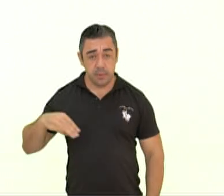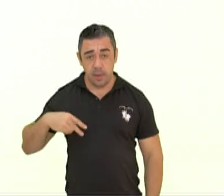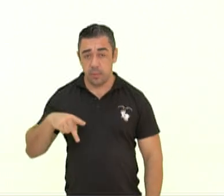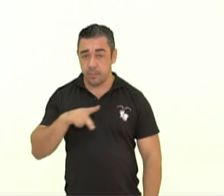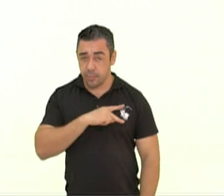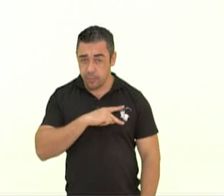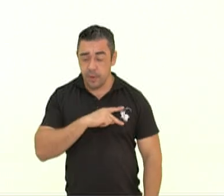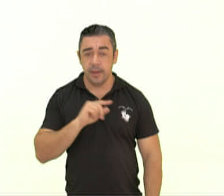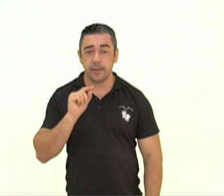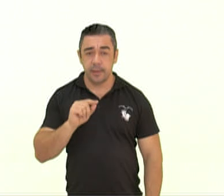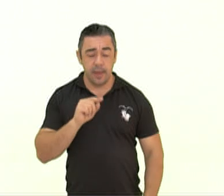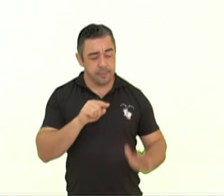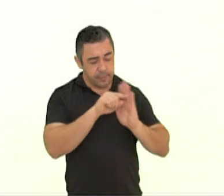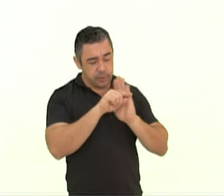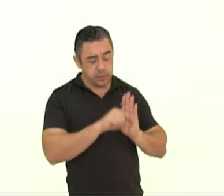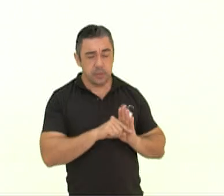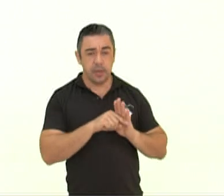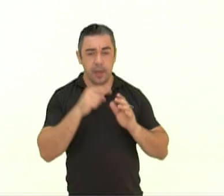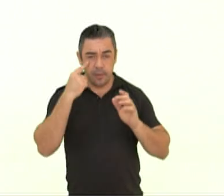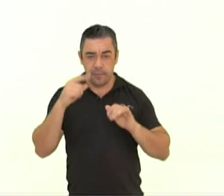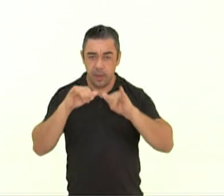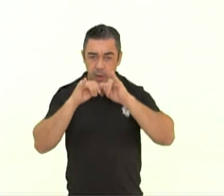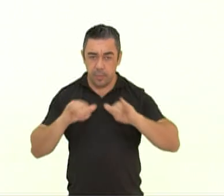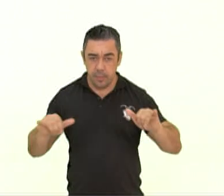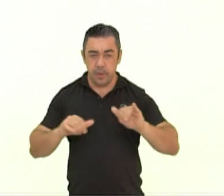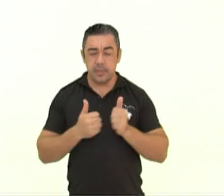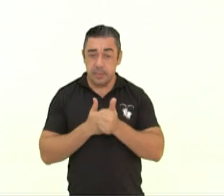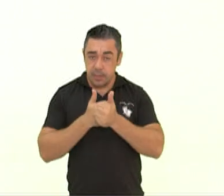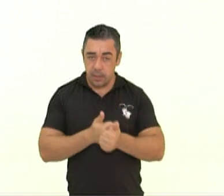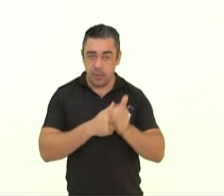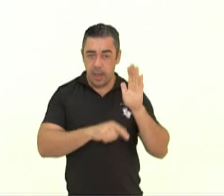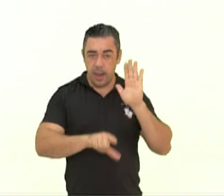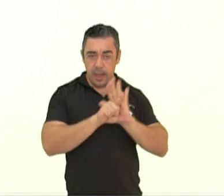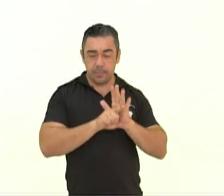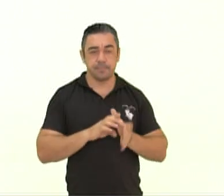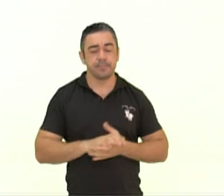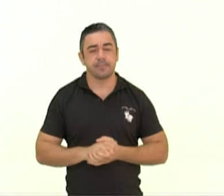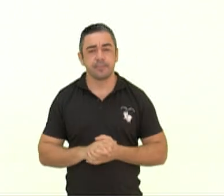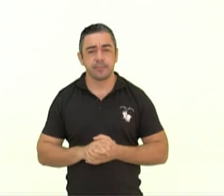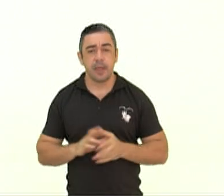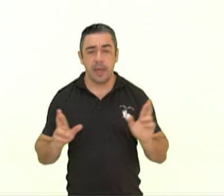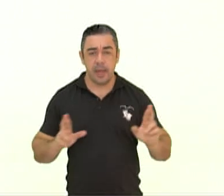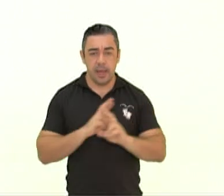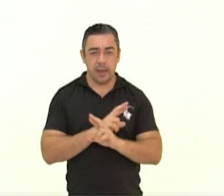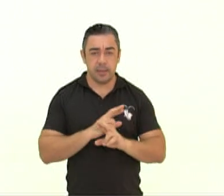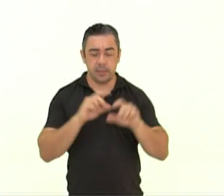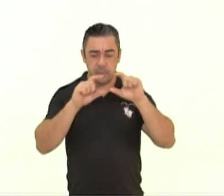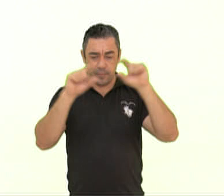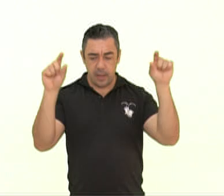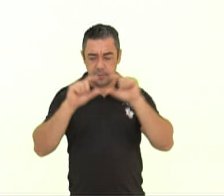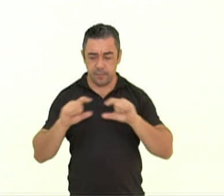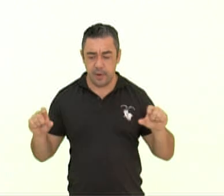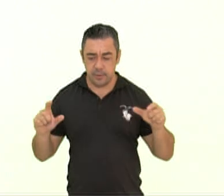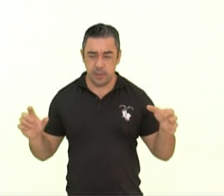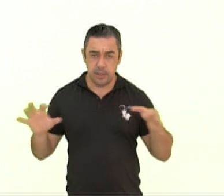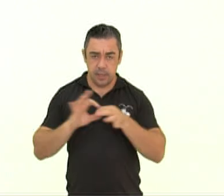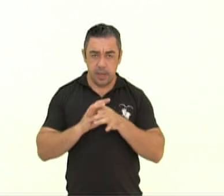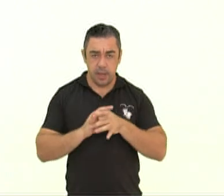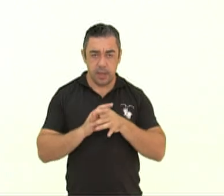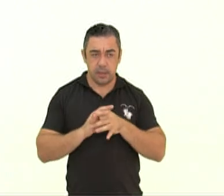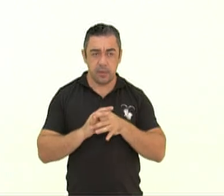Público, que investiga os comerciais com base na legislação. A relação entre as orações ligadas pela